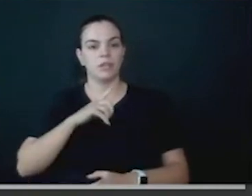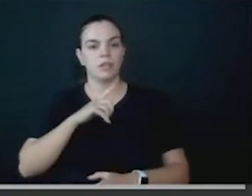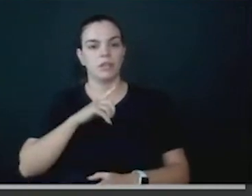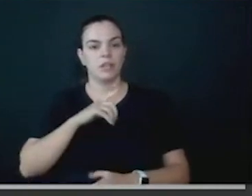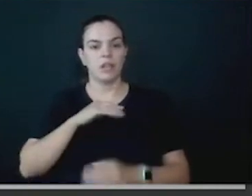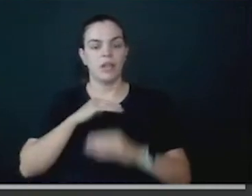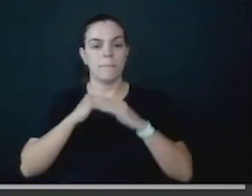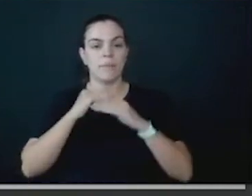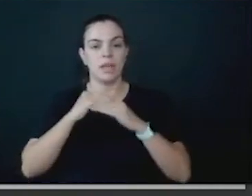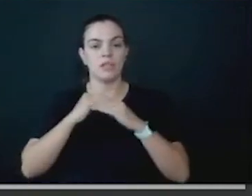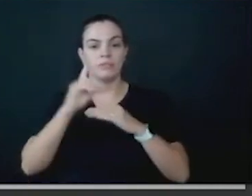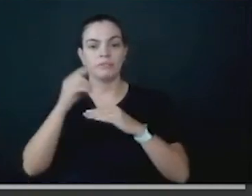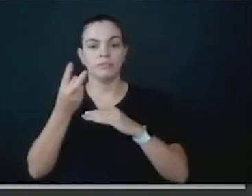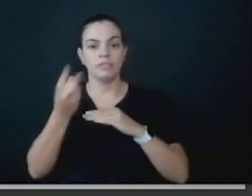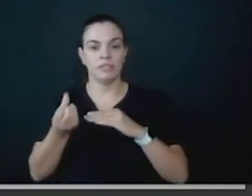resultado positivo de